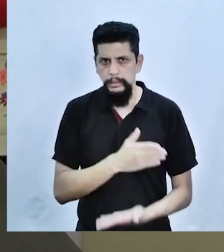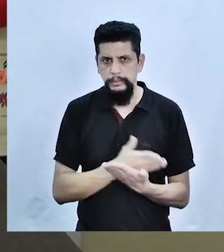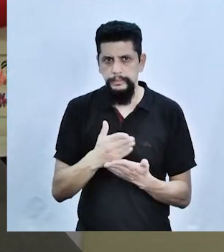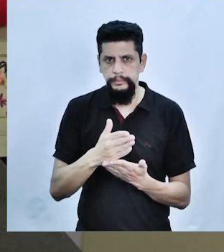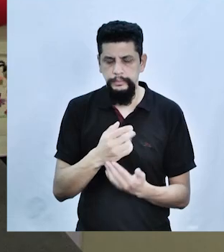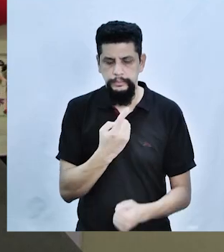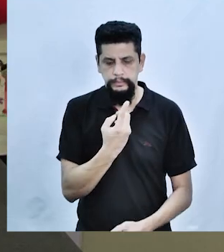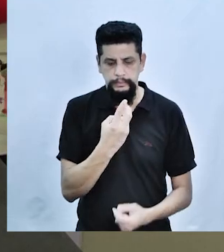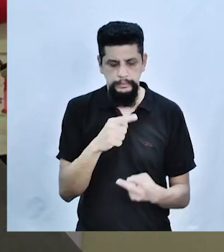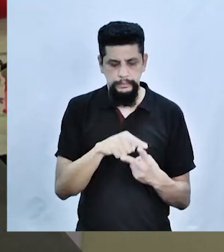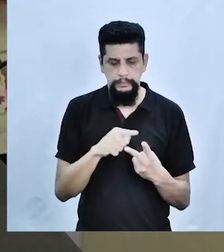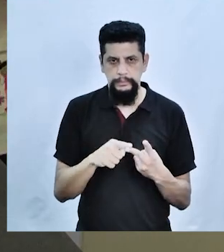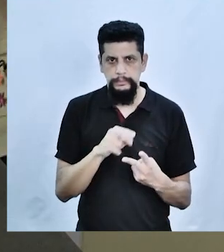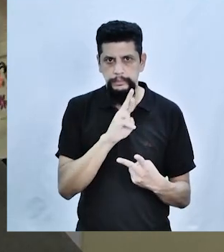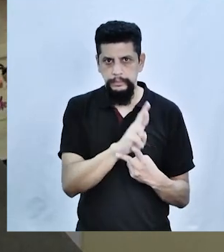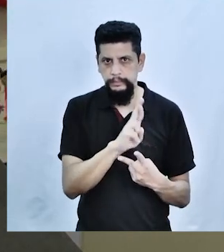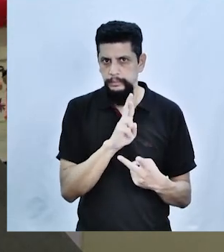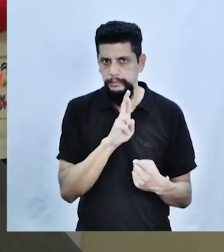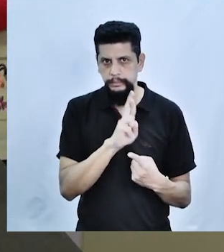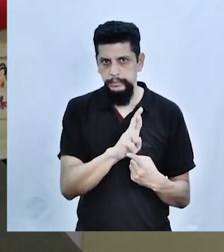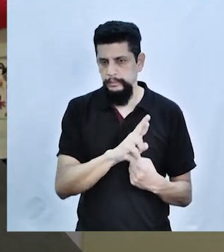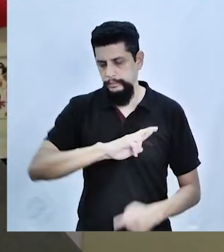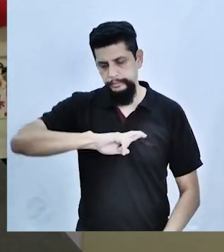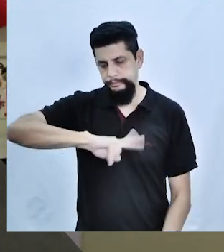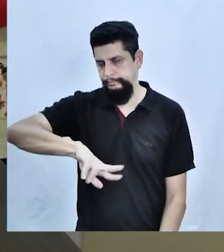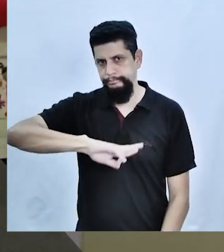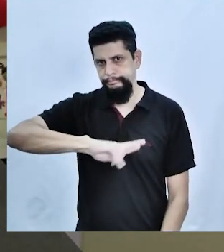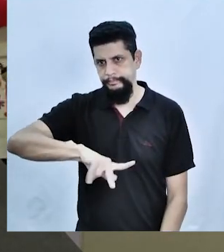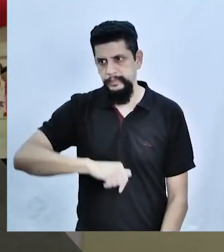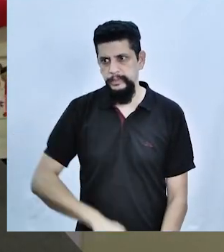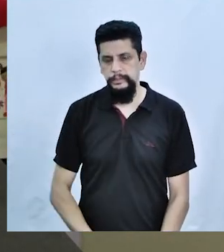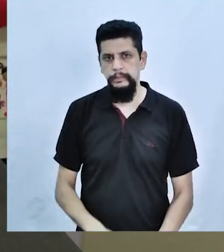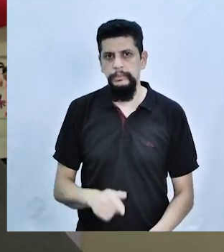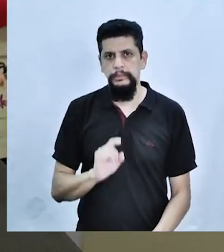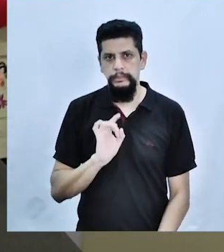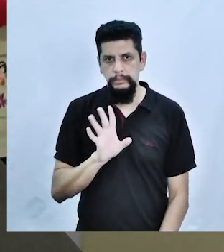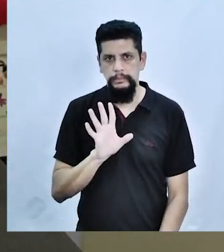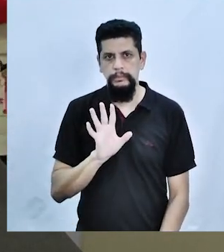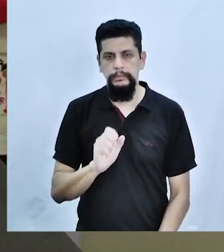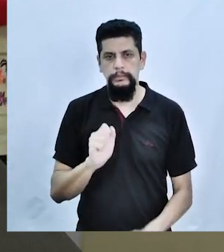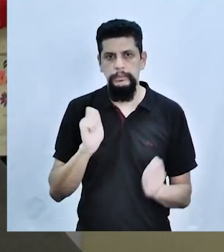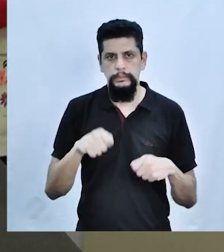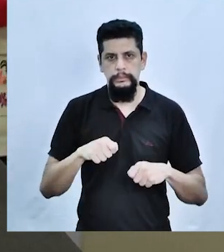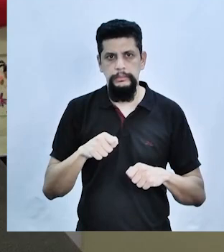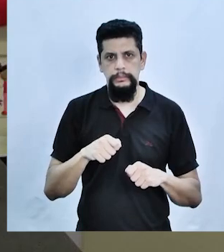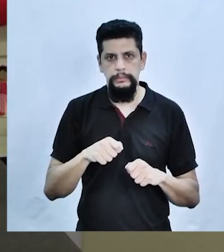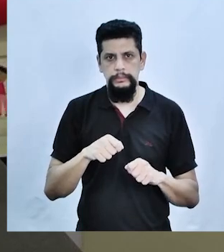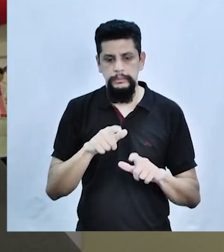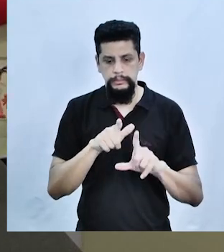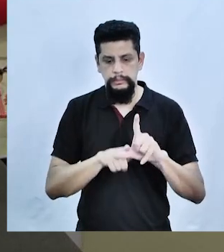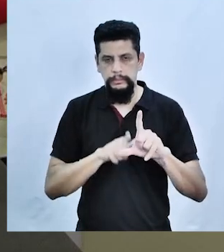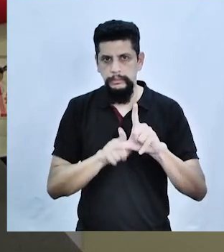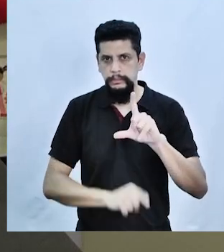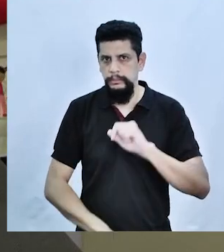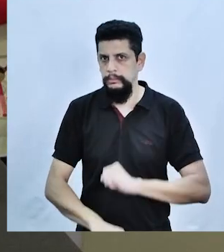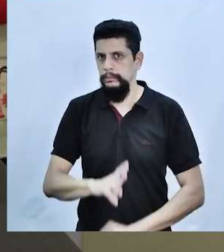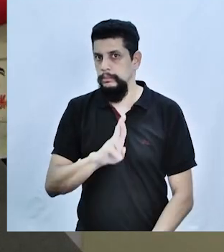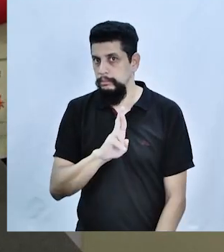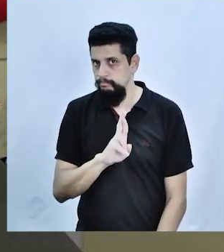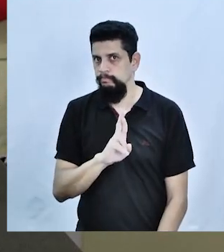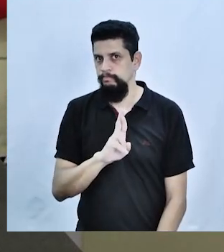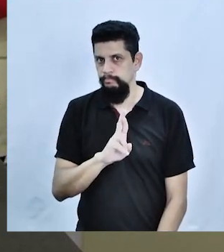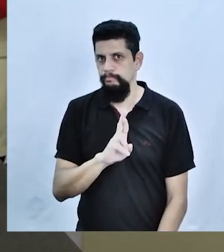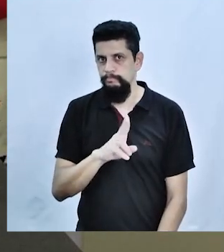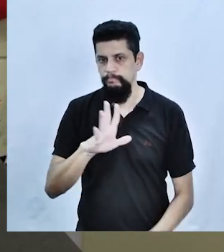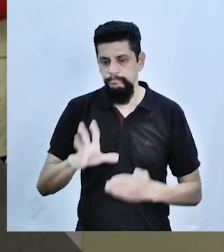É verdade. Então, essa não é. Então, só pode ser a letra R, um R só. Um R